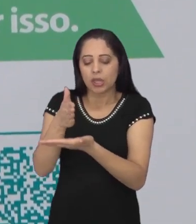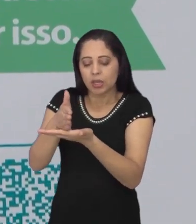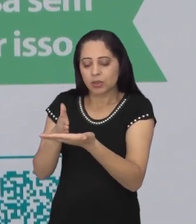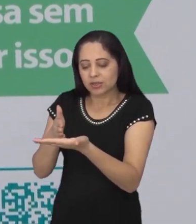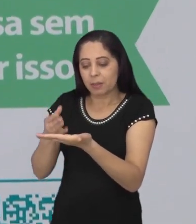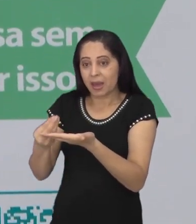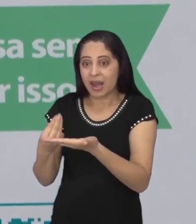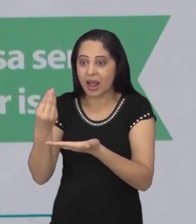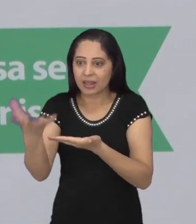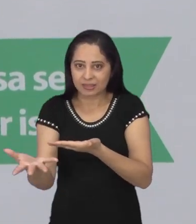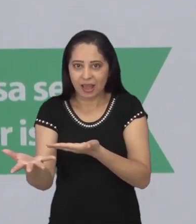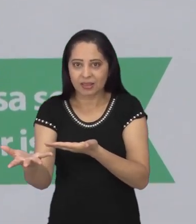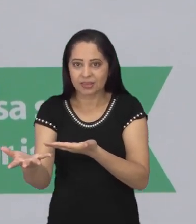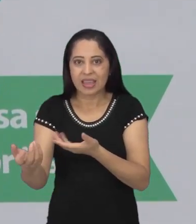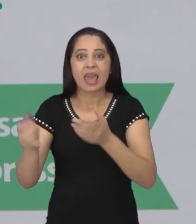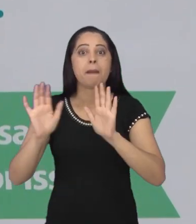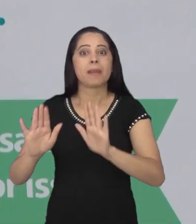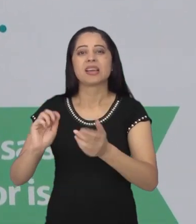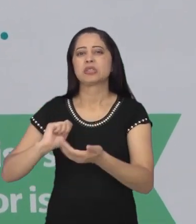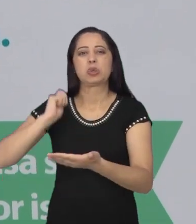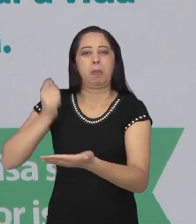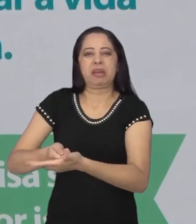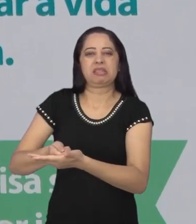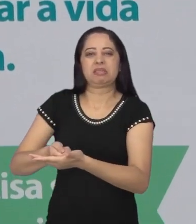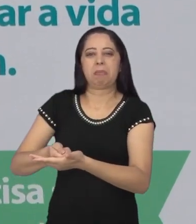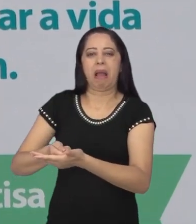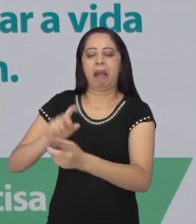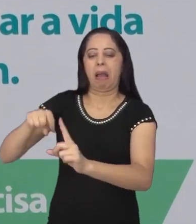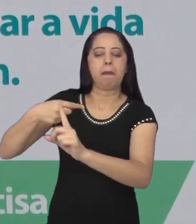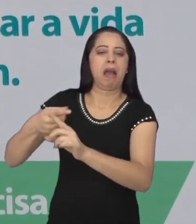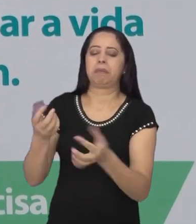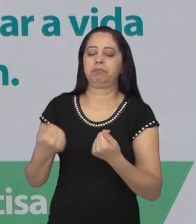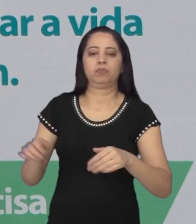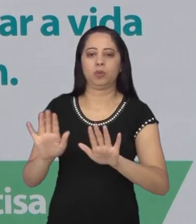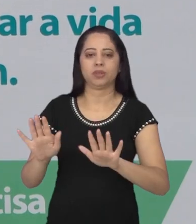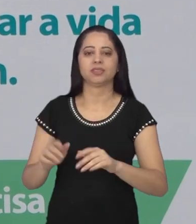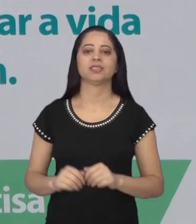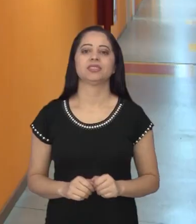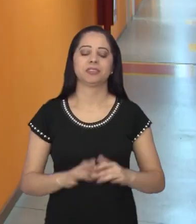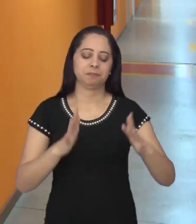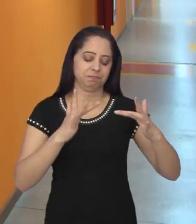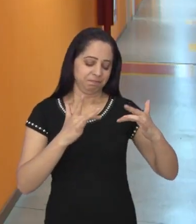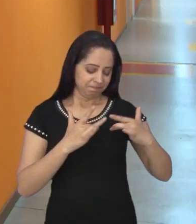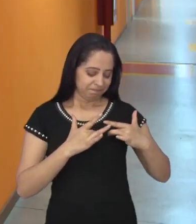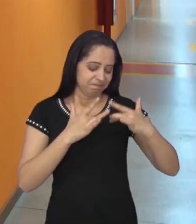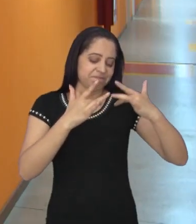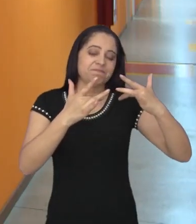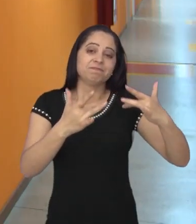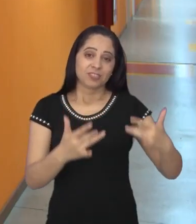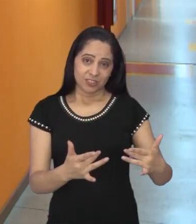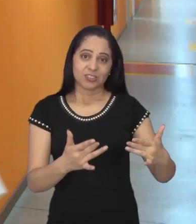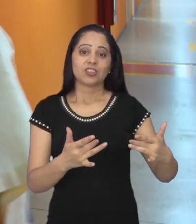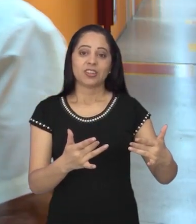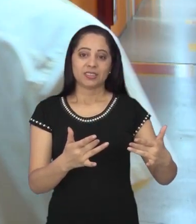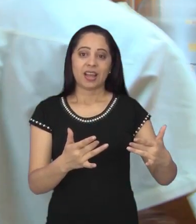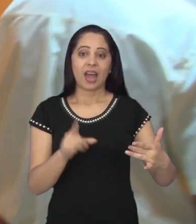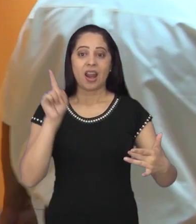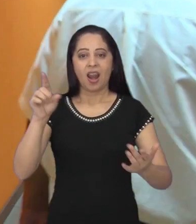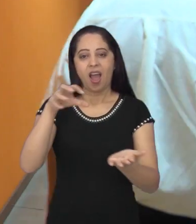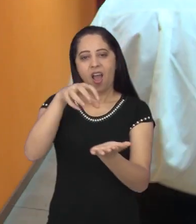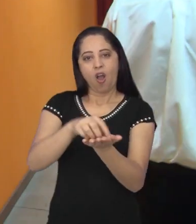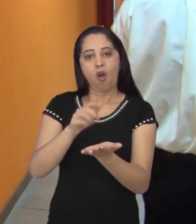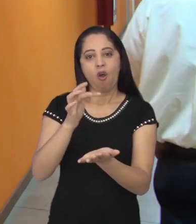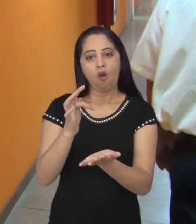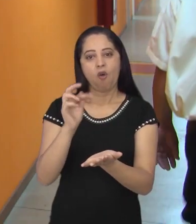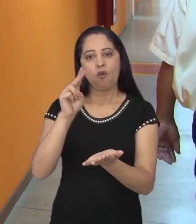imposto devido sem ter que pagar nada mais por isso? É apostando na solidariedade dos contribuintes joseenses que o